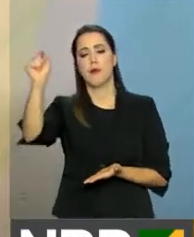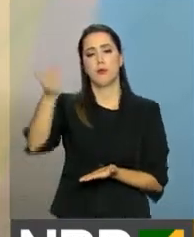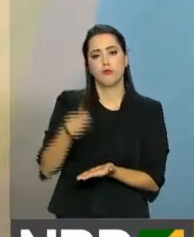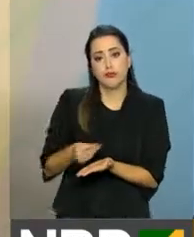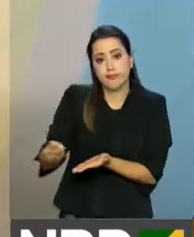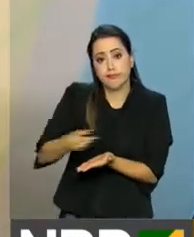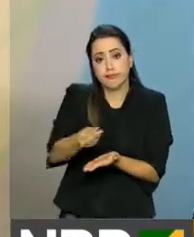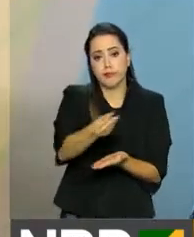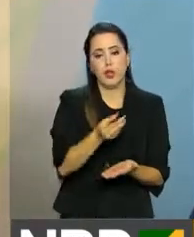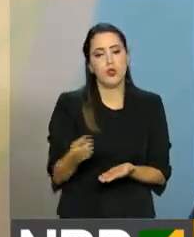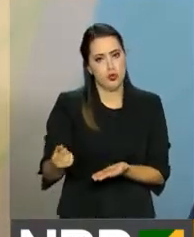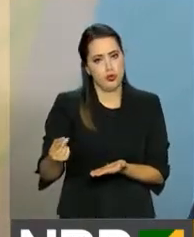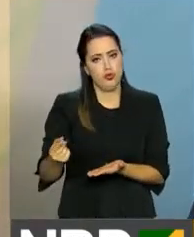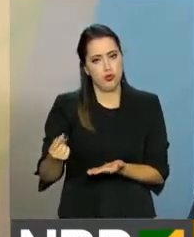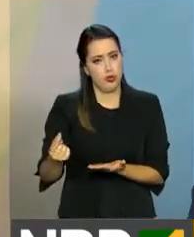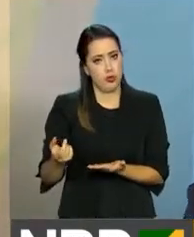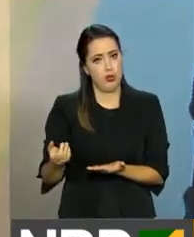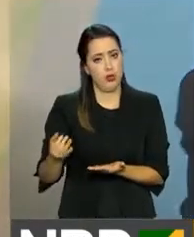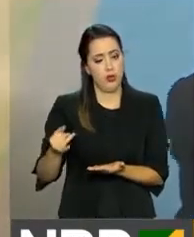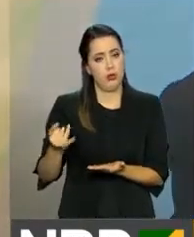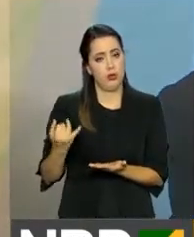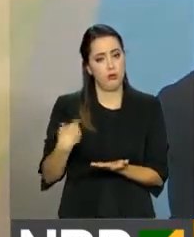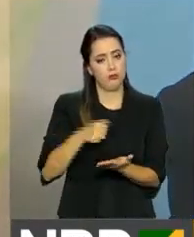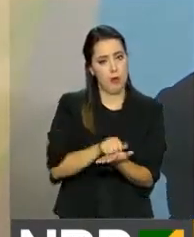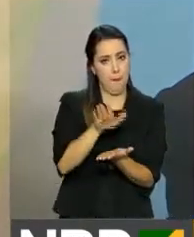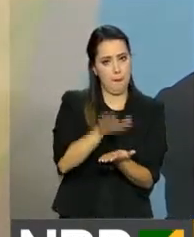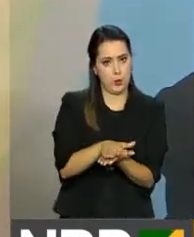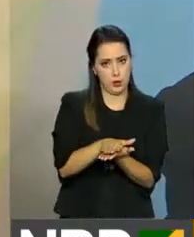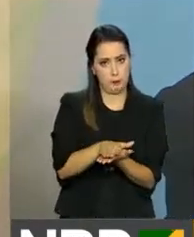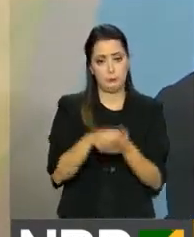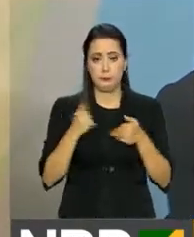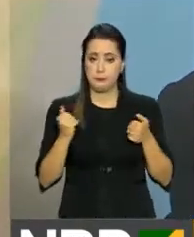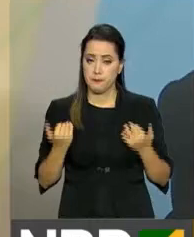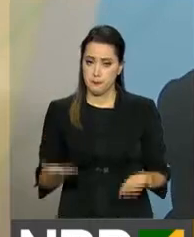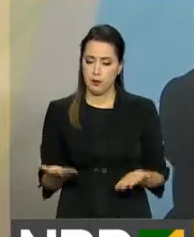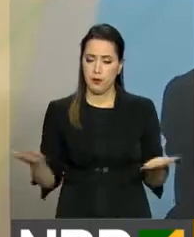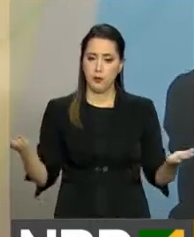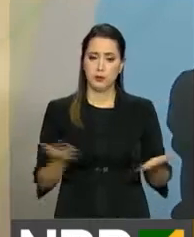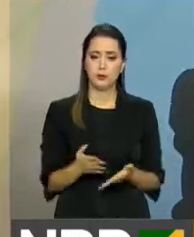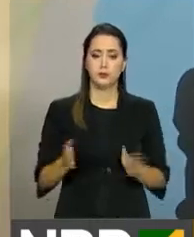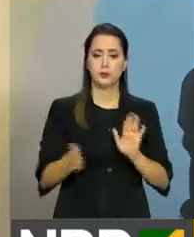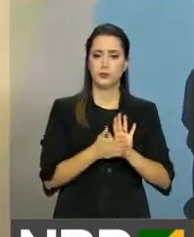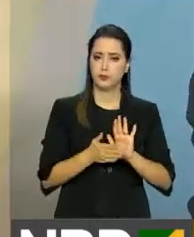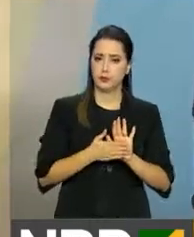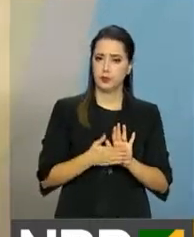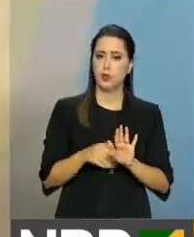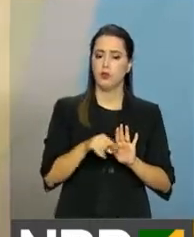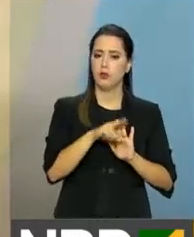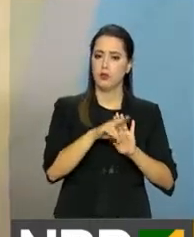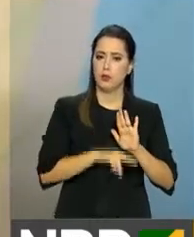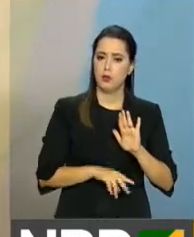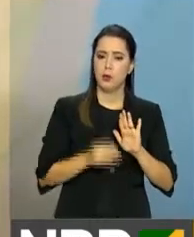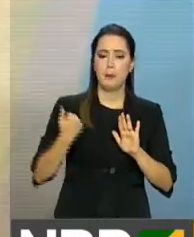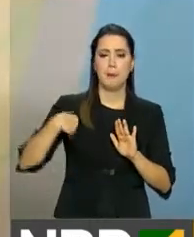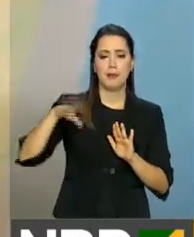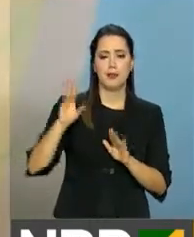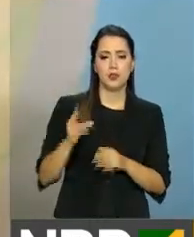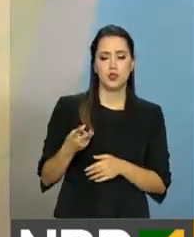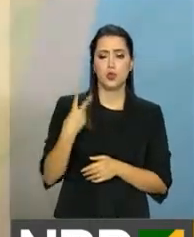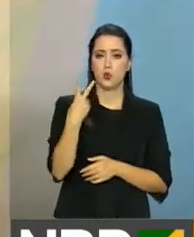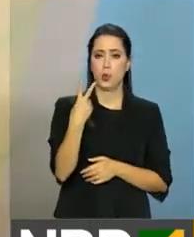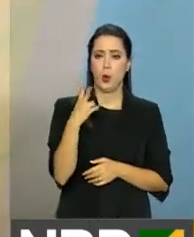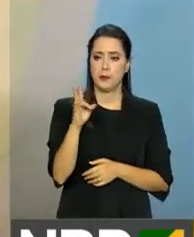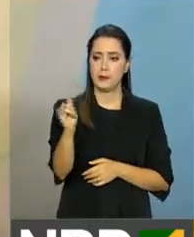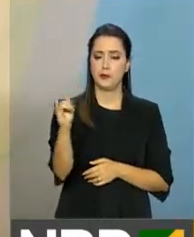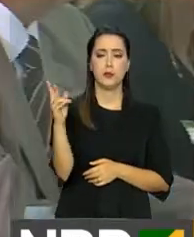isso fechar o seu balanço e agora ainda recentemente encaminhamos mais de 2 bilhões de reais para